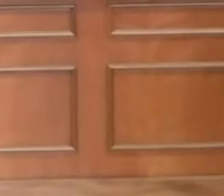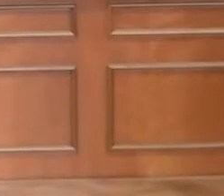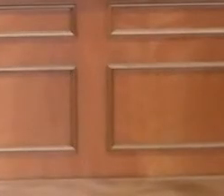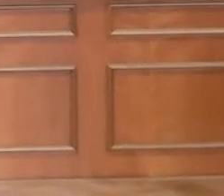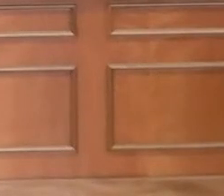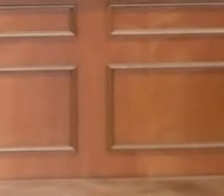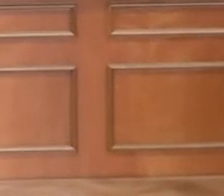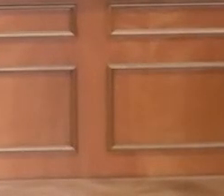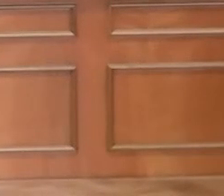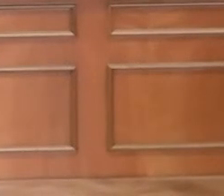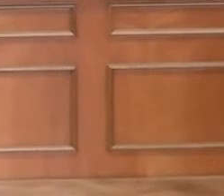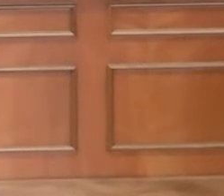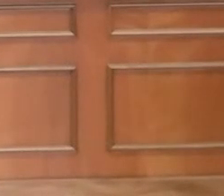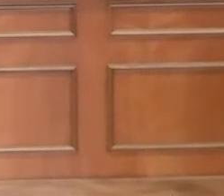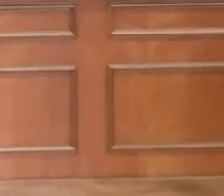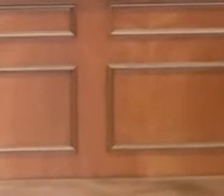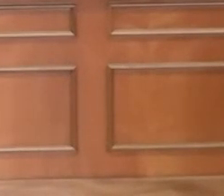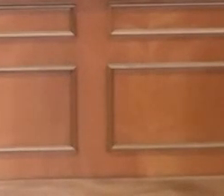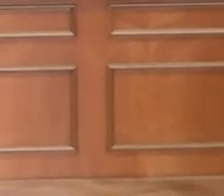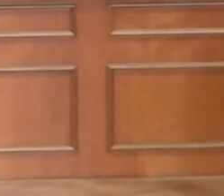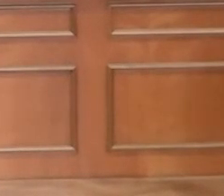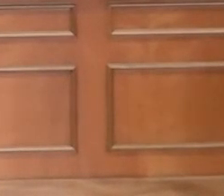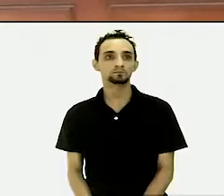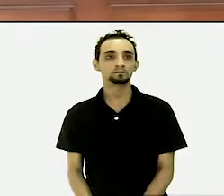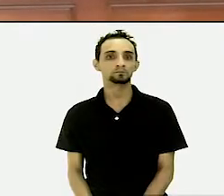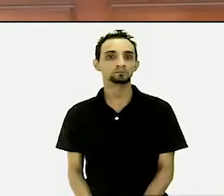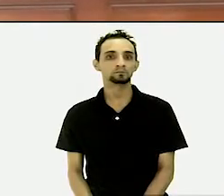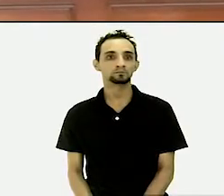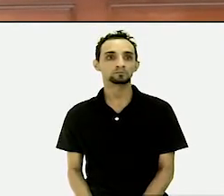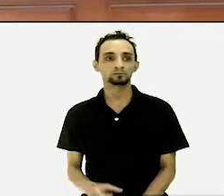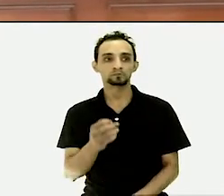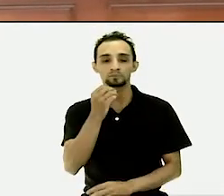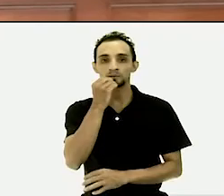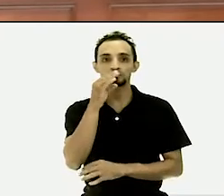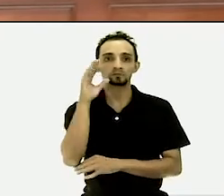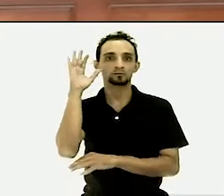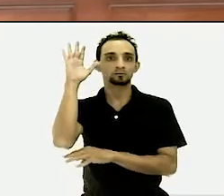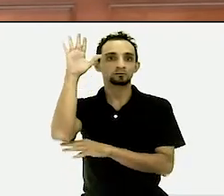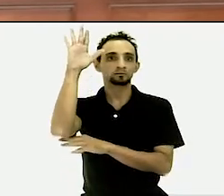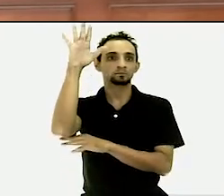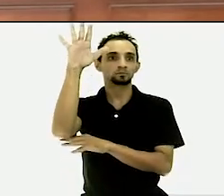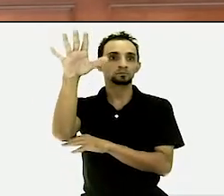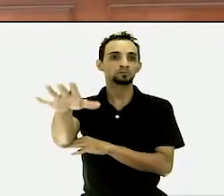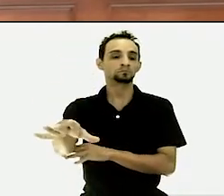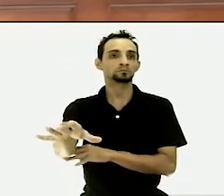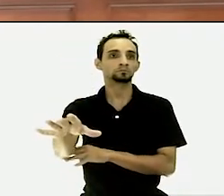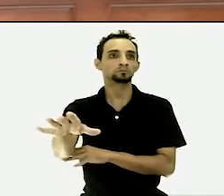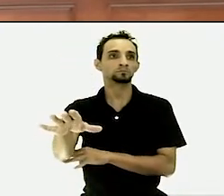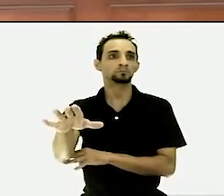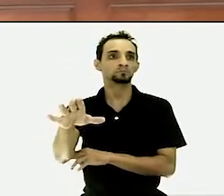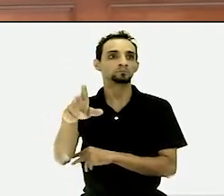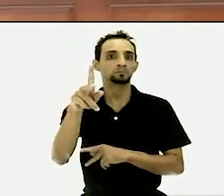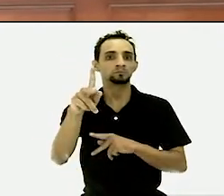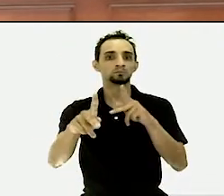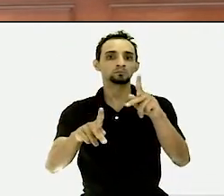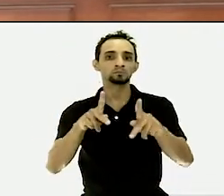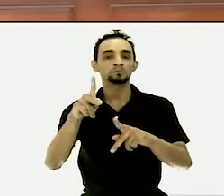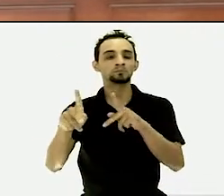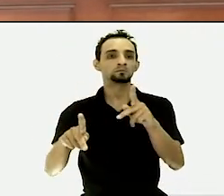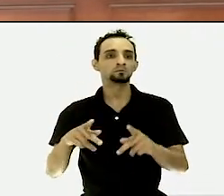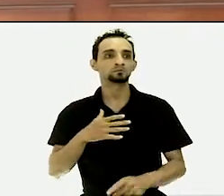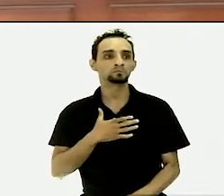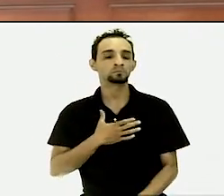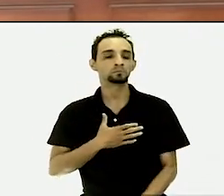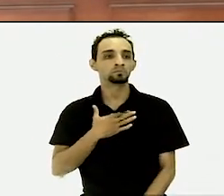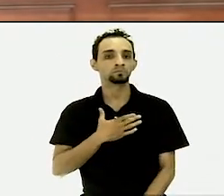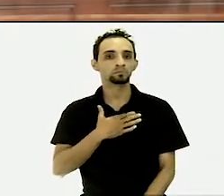aos visitantes aqui, né? As meninas do CAPES que estão aqui, aos assessores, aos funcionários dessa casa, aos nobres